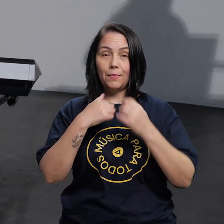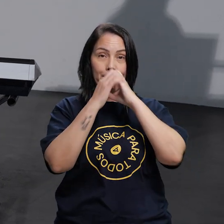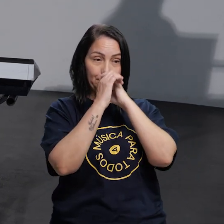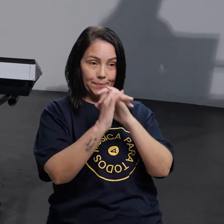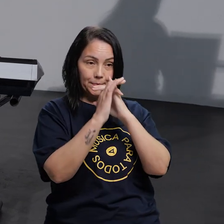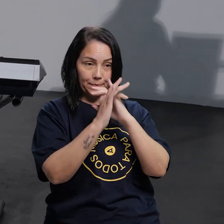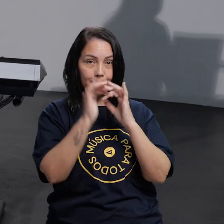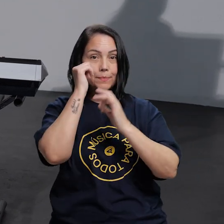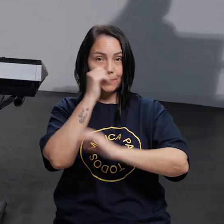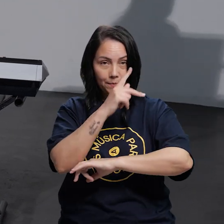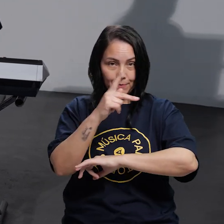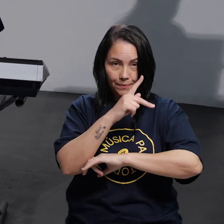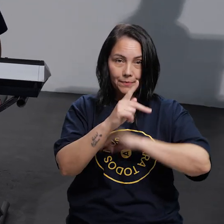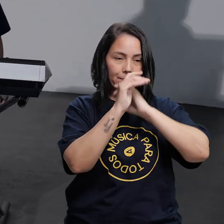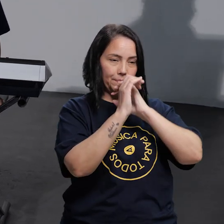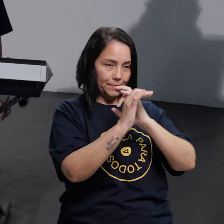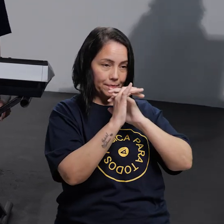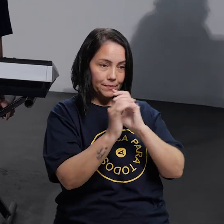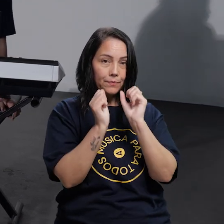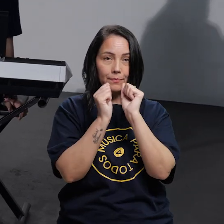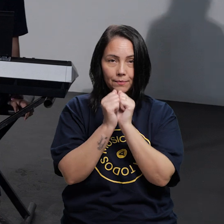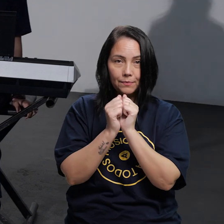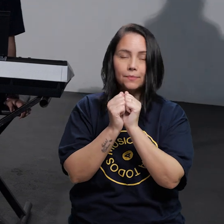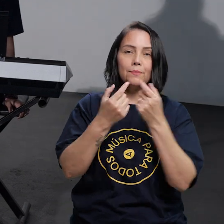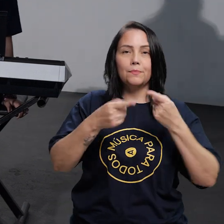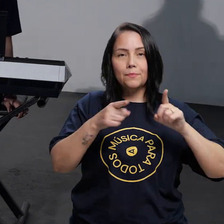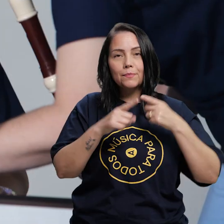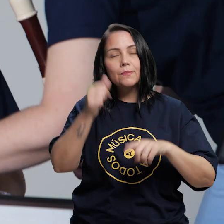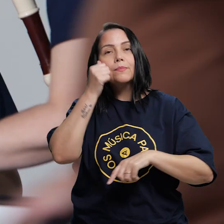na flauta uma melodia e ela vai me acompanhar.